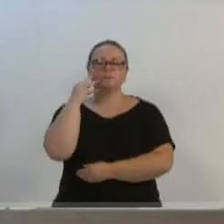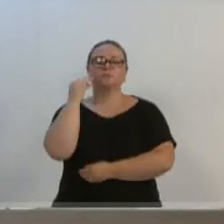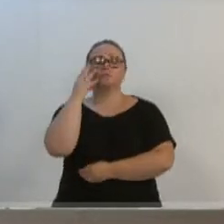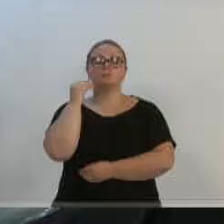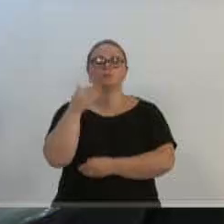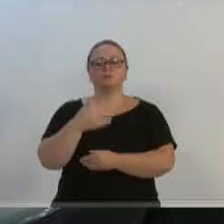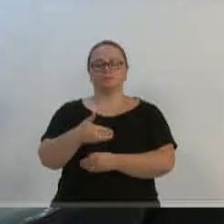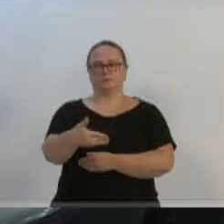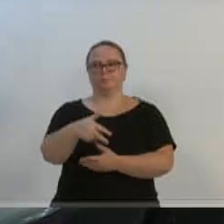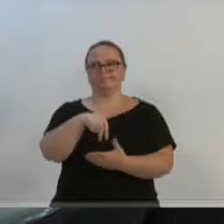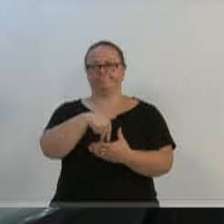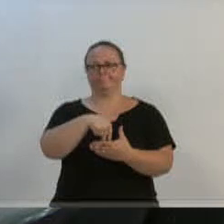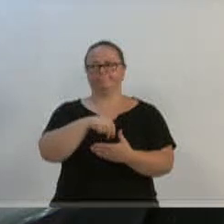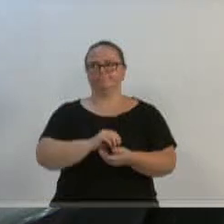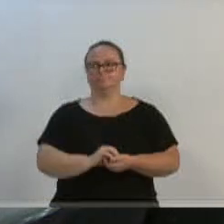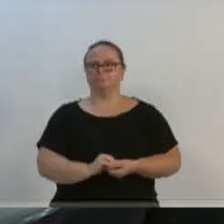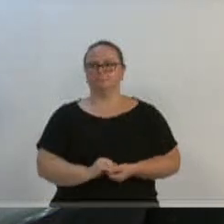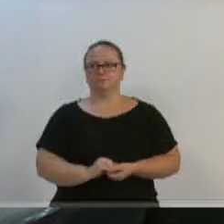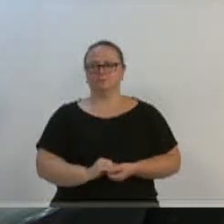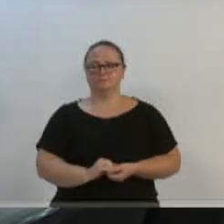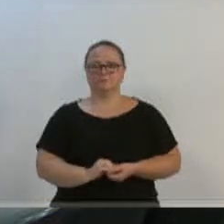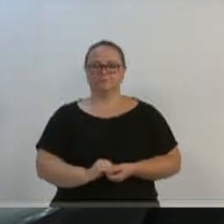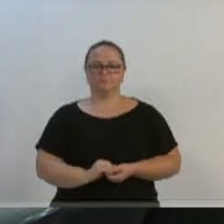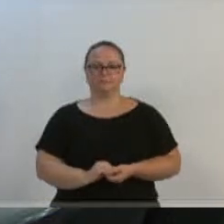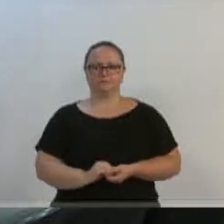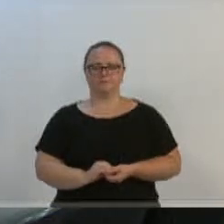justificativa de voto.